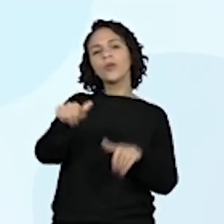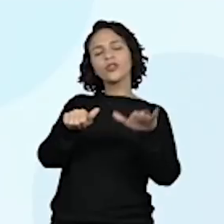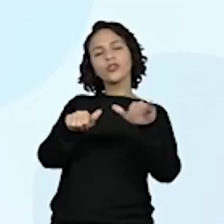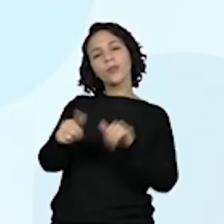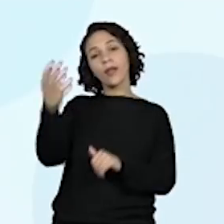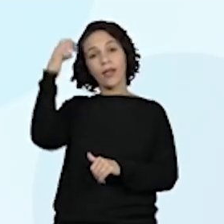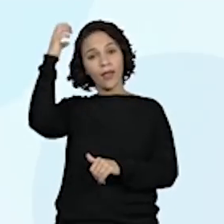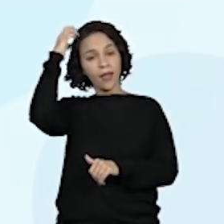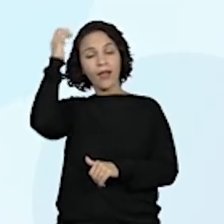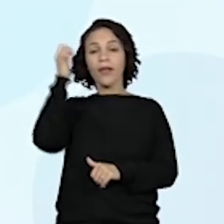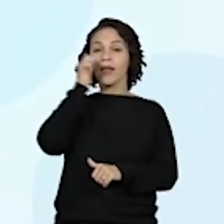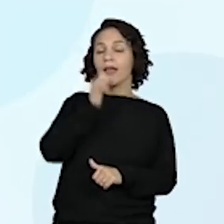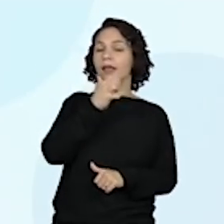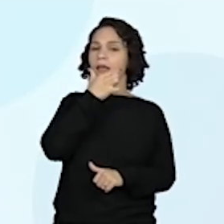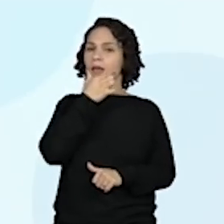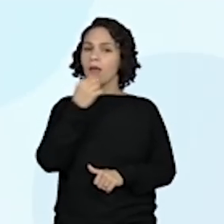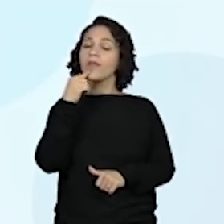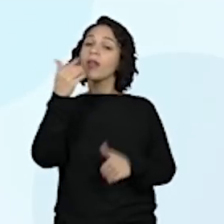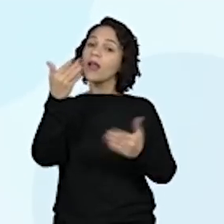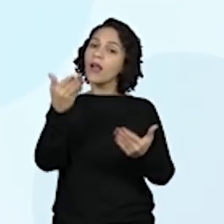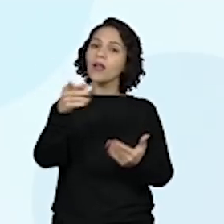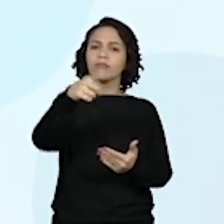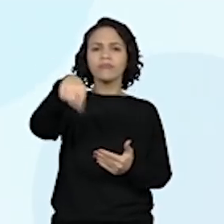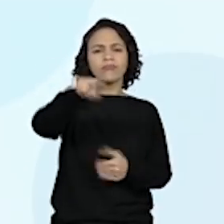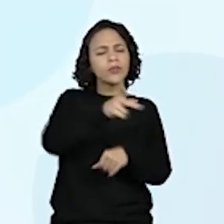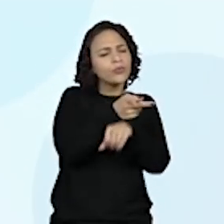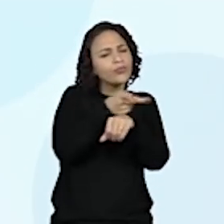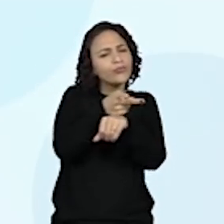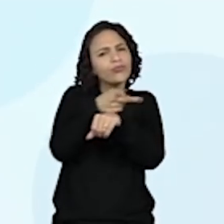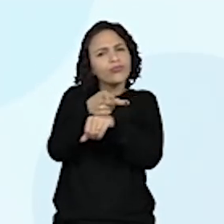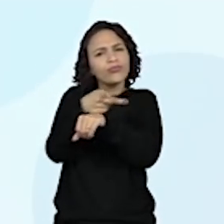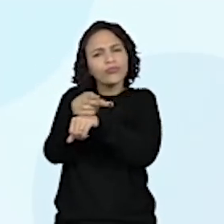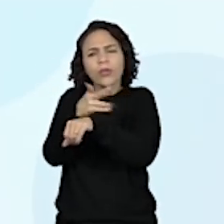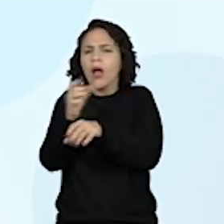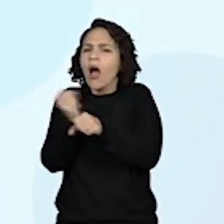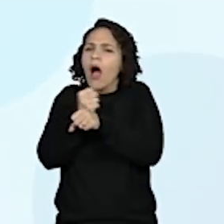rei. Eis a menina que desapareceu